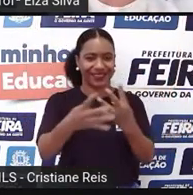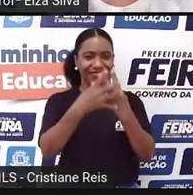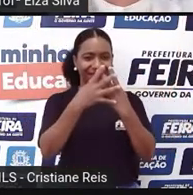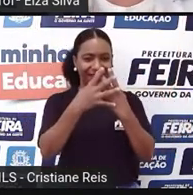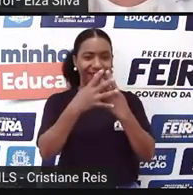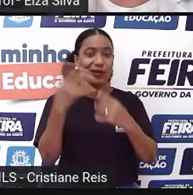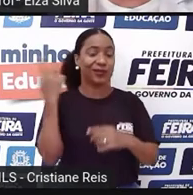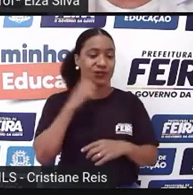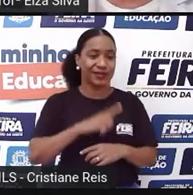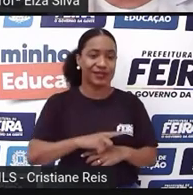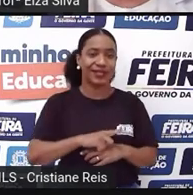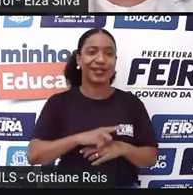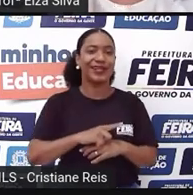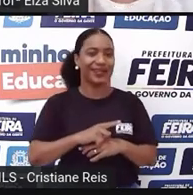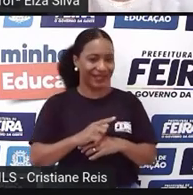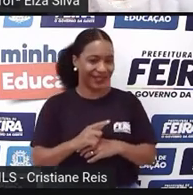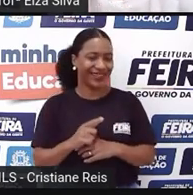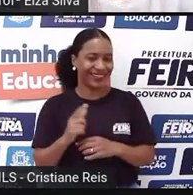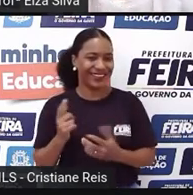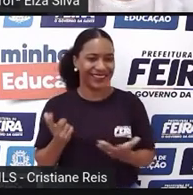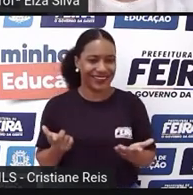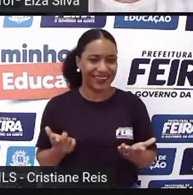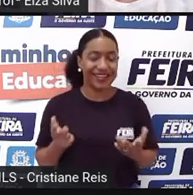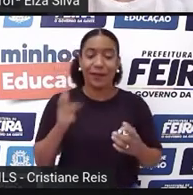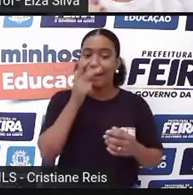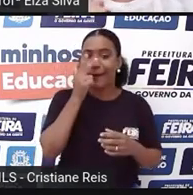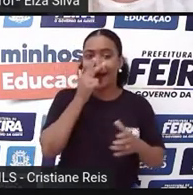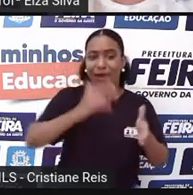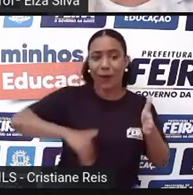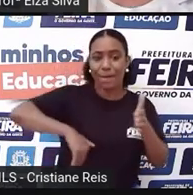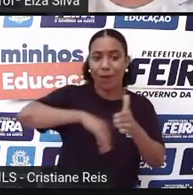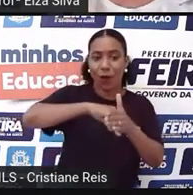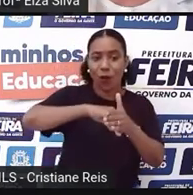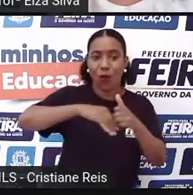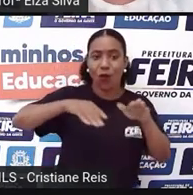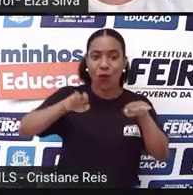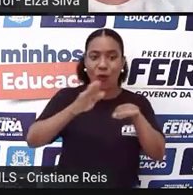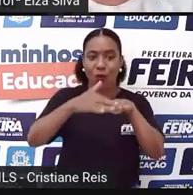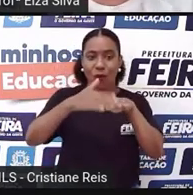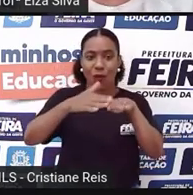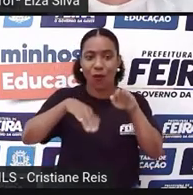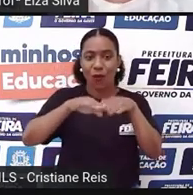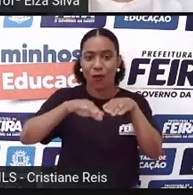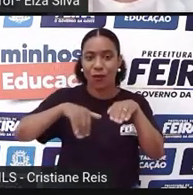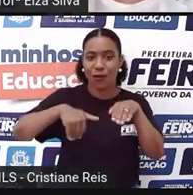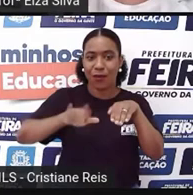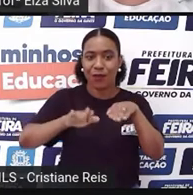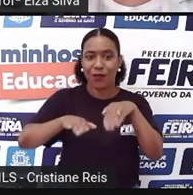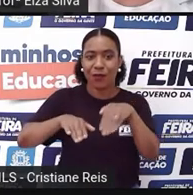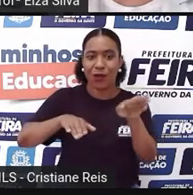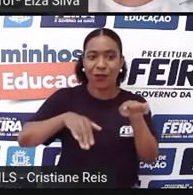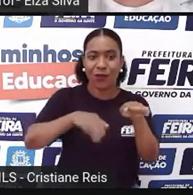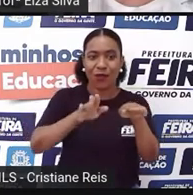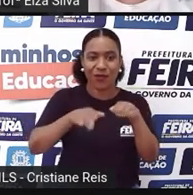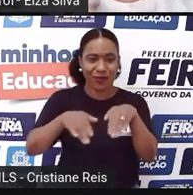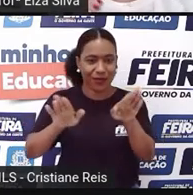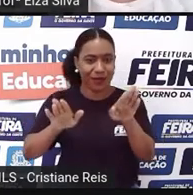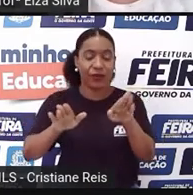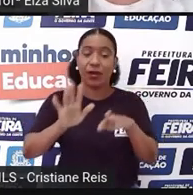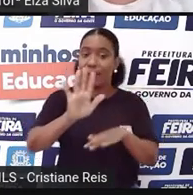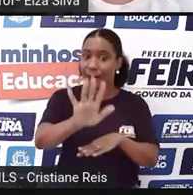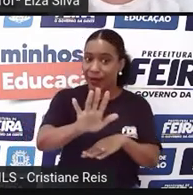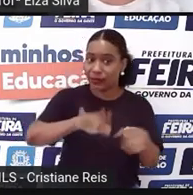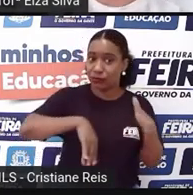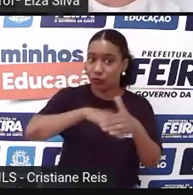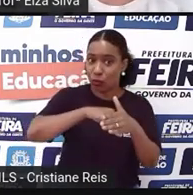Então parece um pouquinho com o futebol, só que o futebol é chutar a bola individualmente com um pé. E no caso do lacrosse, é